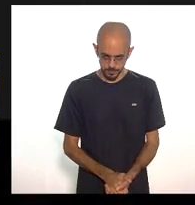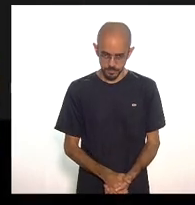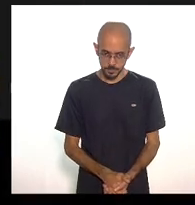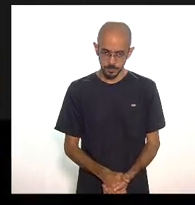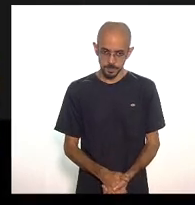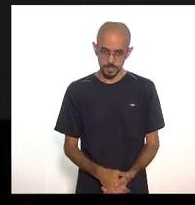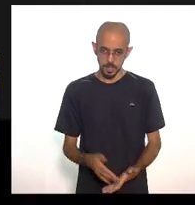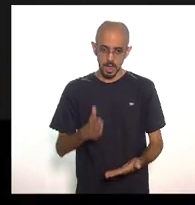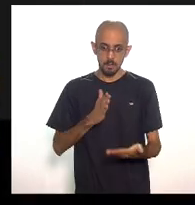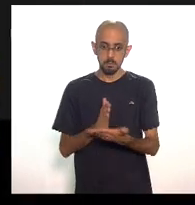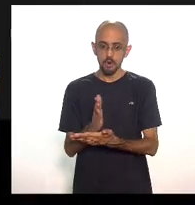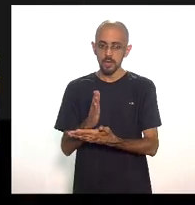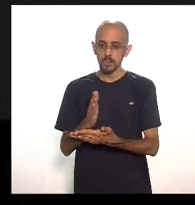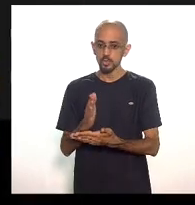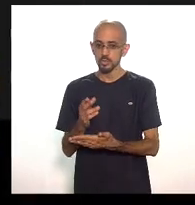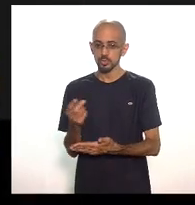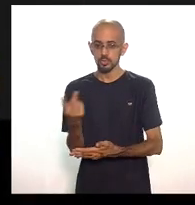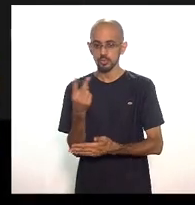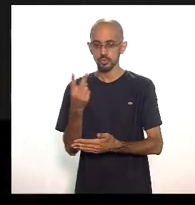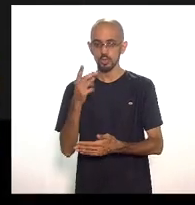Aprovado. Aprovado.